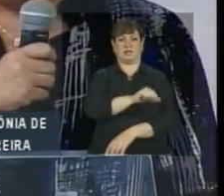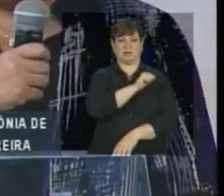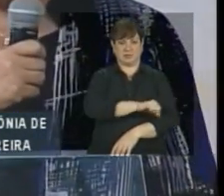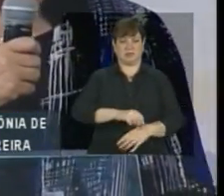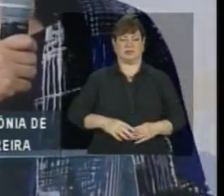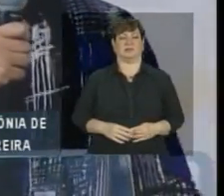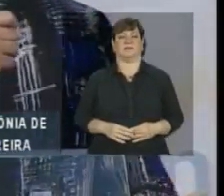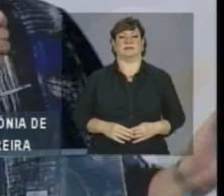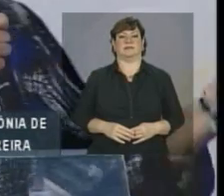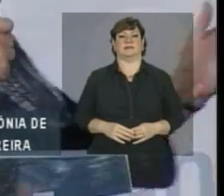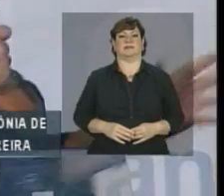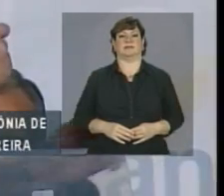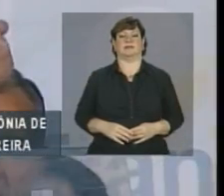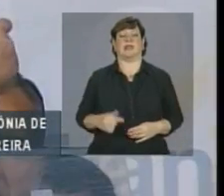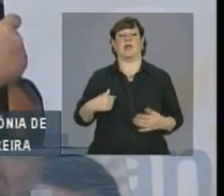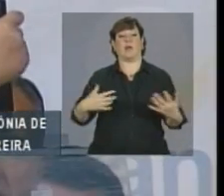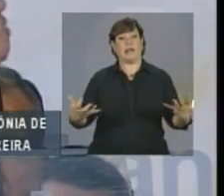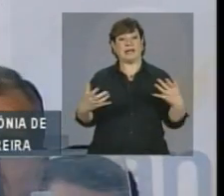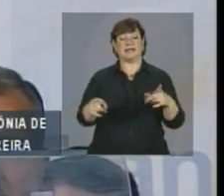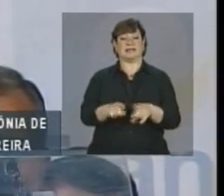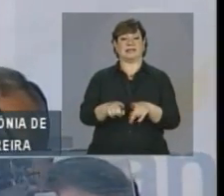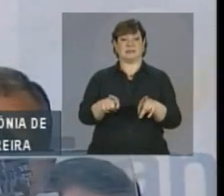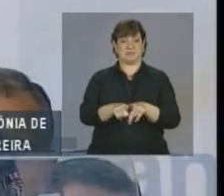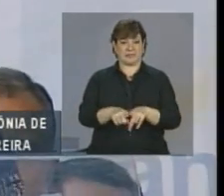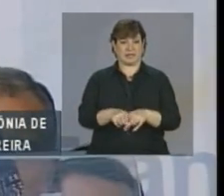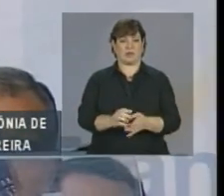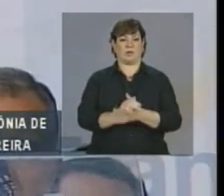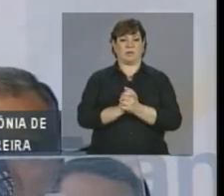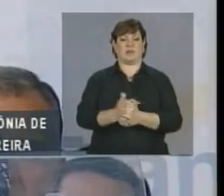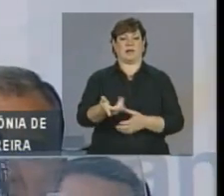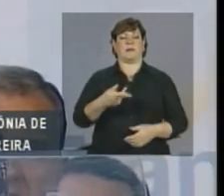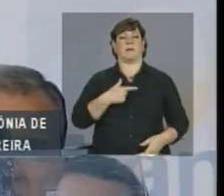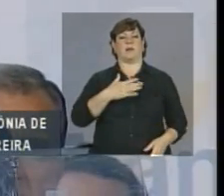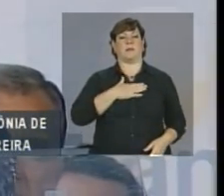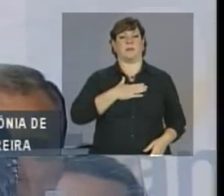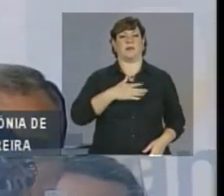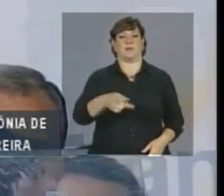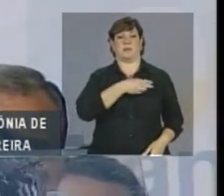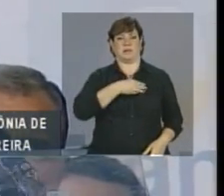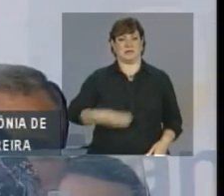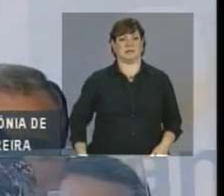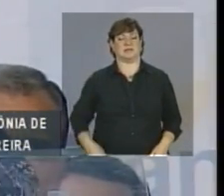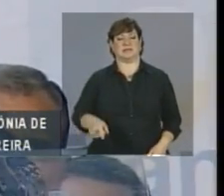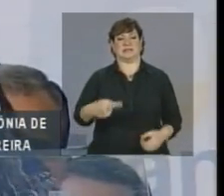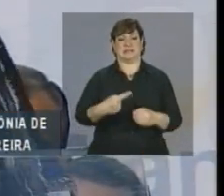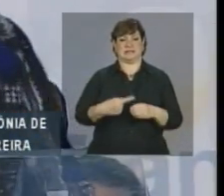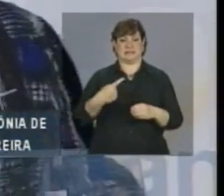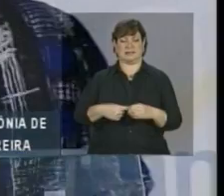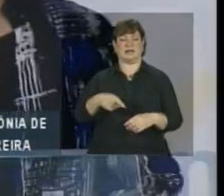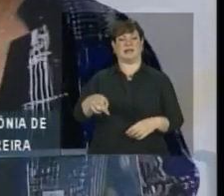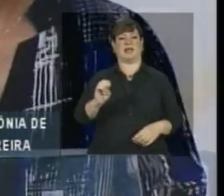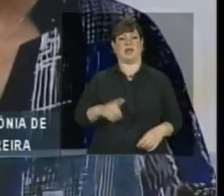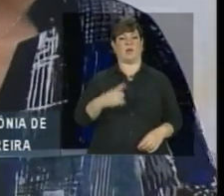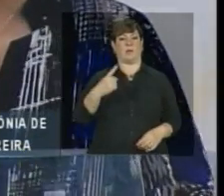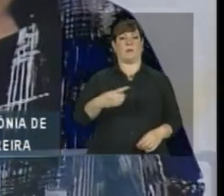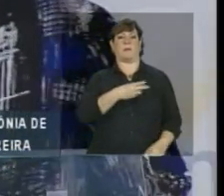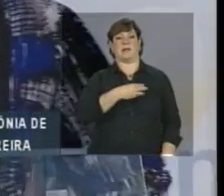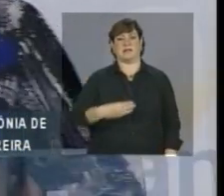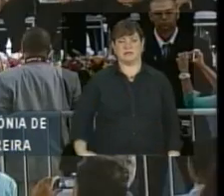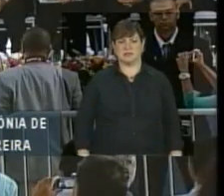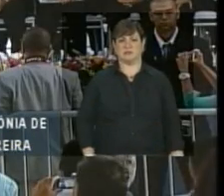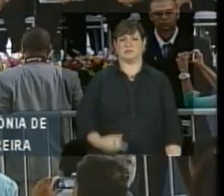também cumprimentar o meu ministro, como vocês viram, é o ministro das cidades, é um ministro